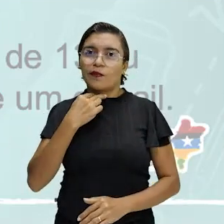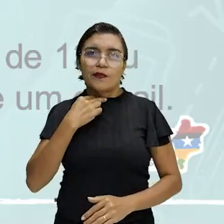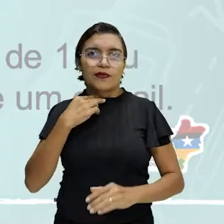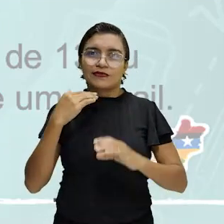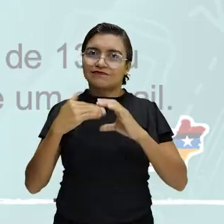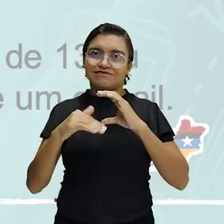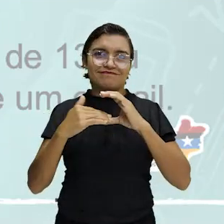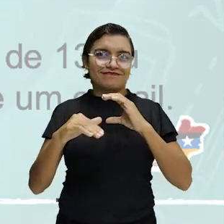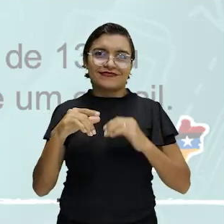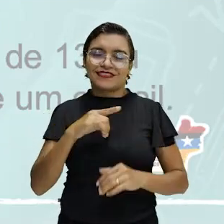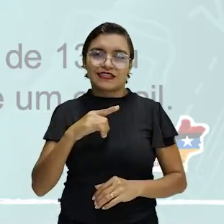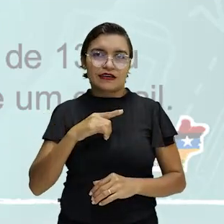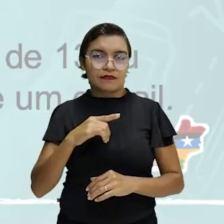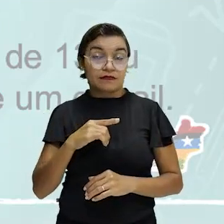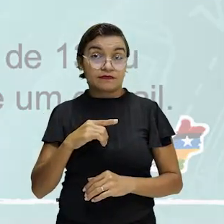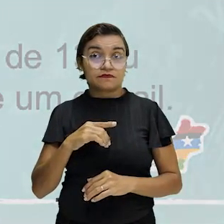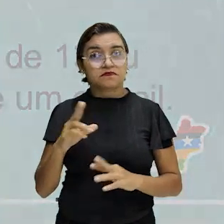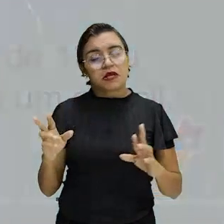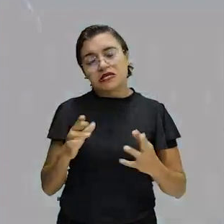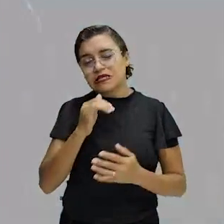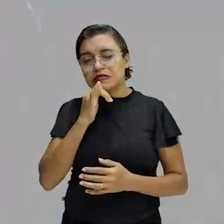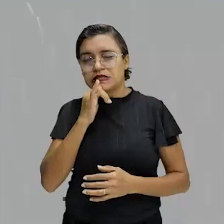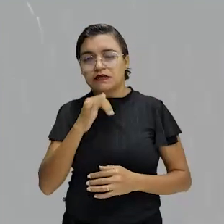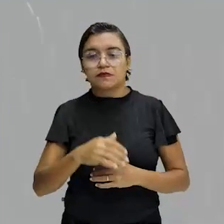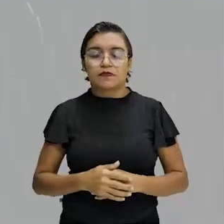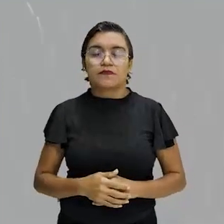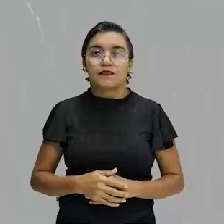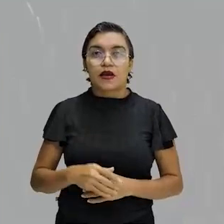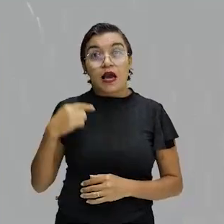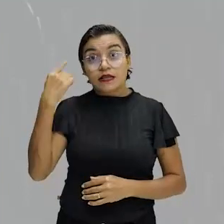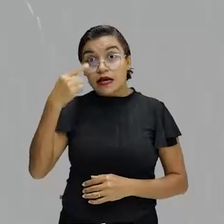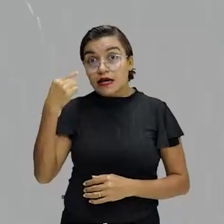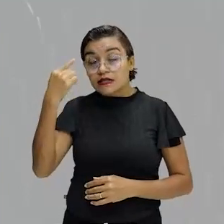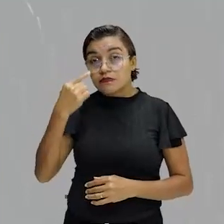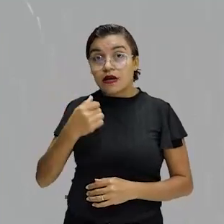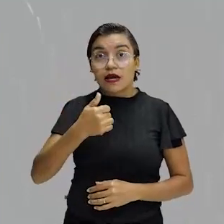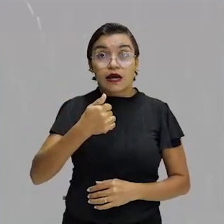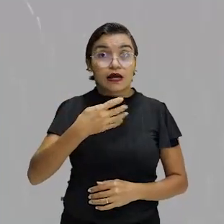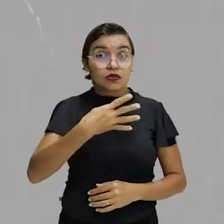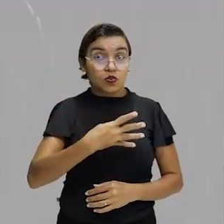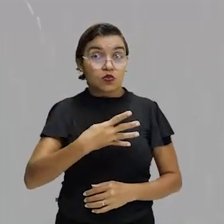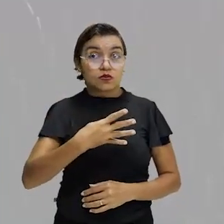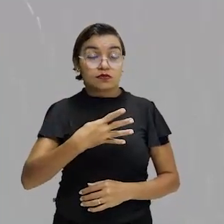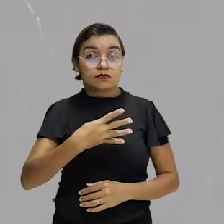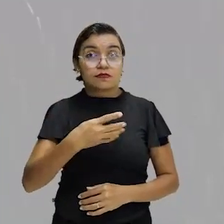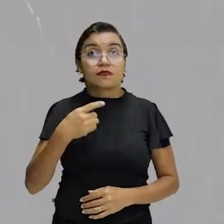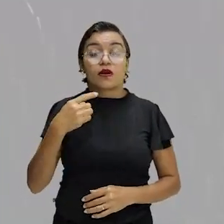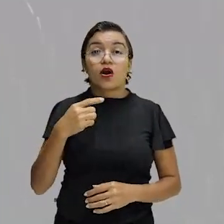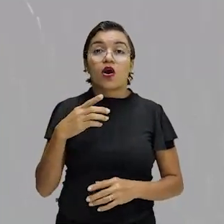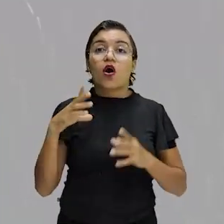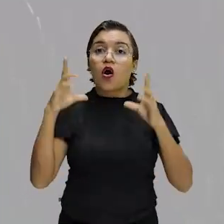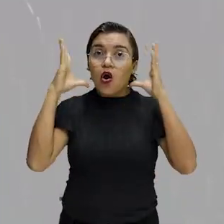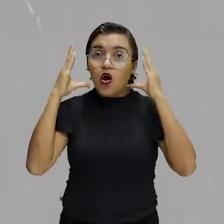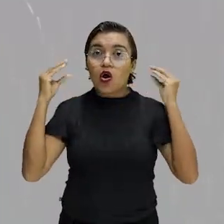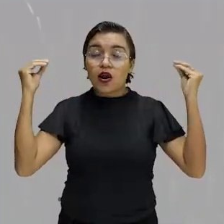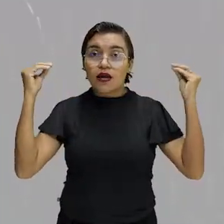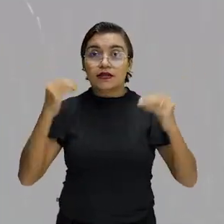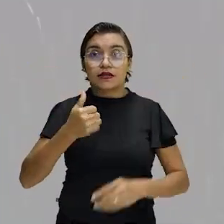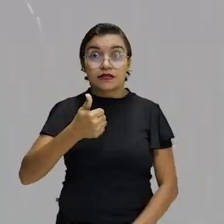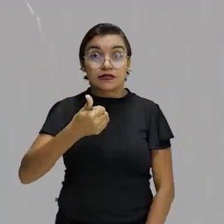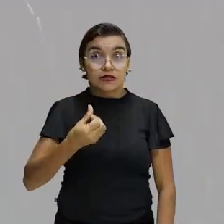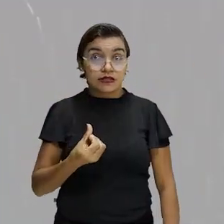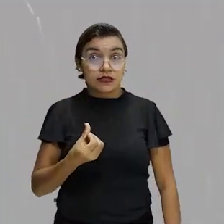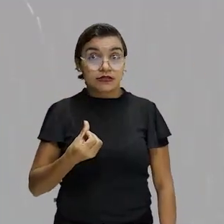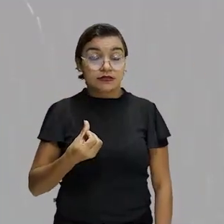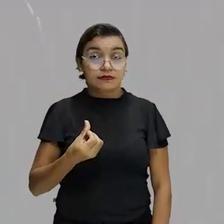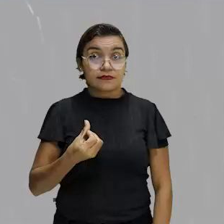diferenciação em relação à idade da permissão. Por exemplo, na Espanha, 14 anos ou mais. Na Holanda, 16 anos ou mais. Na